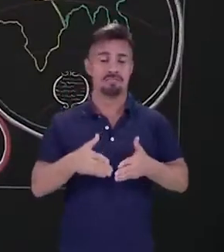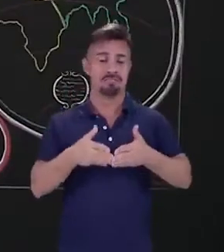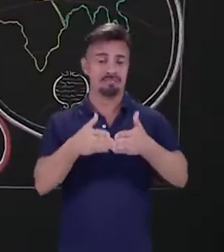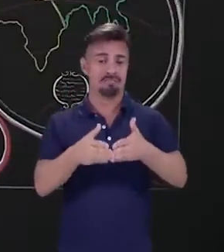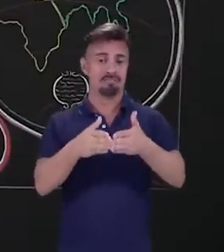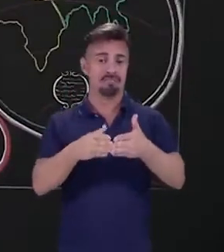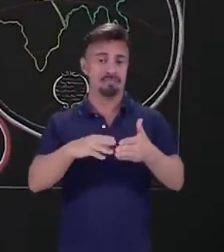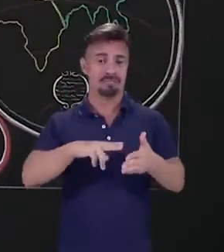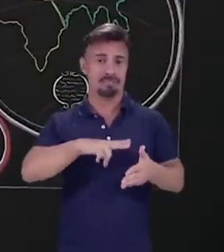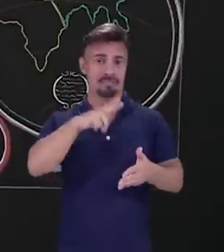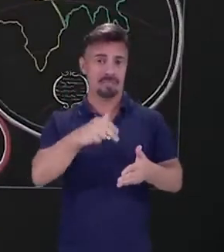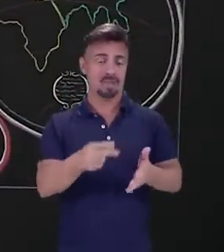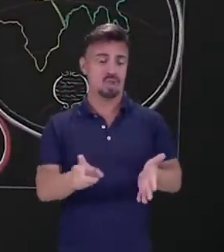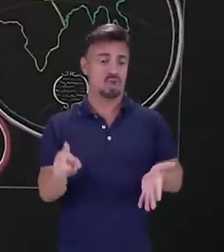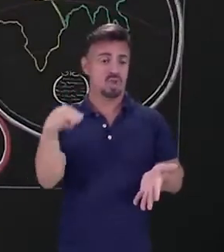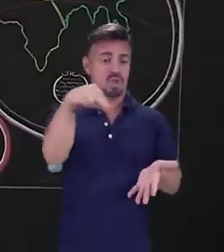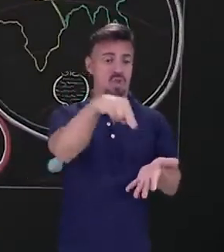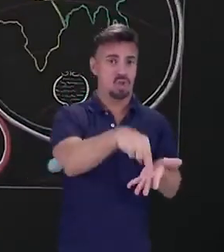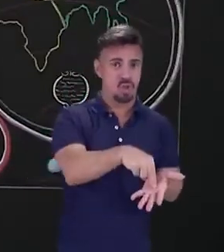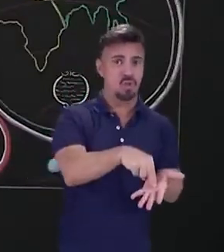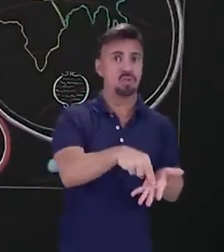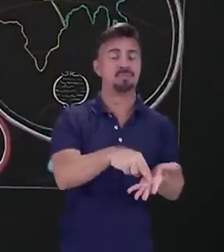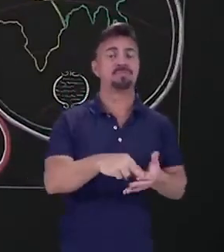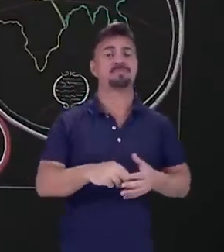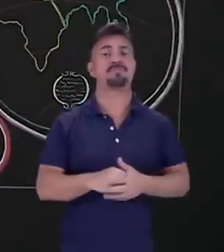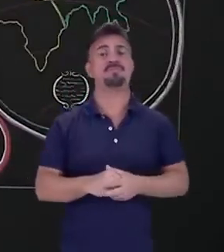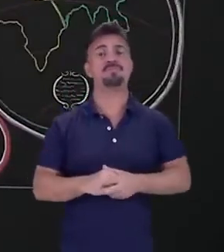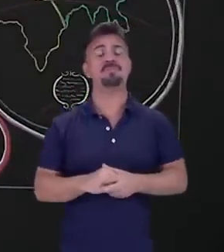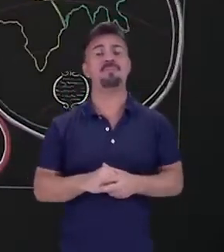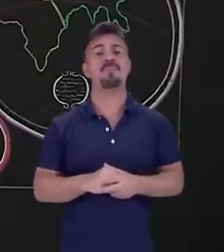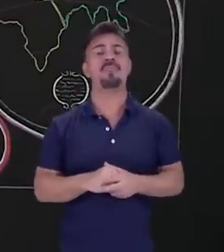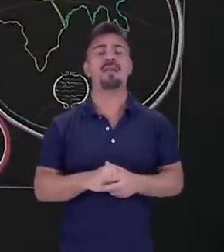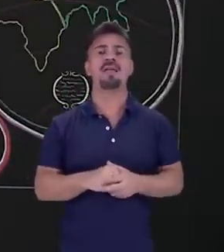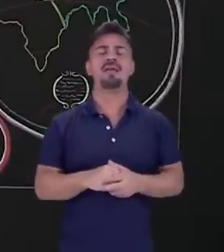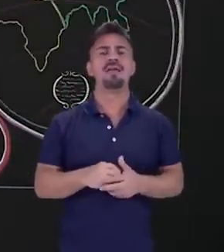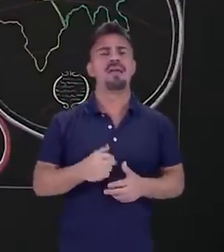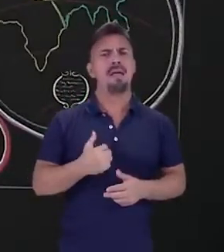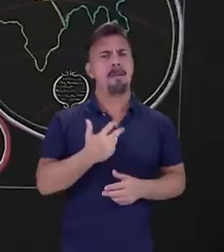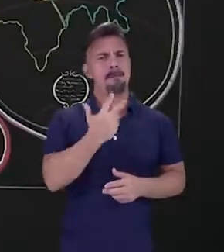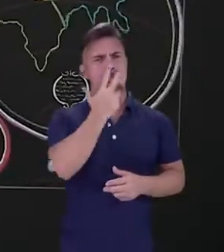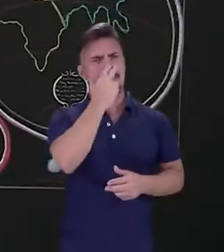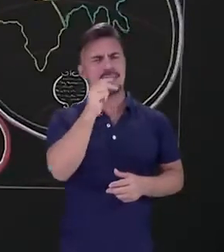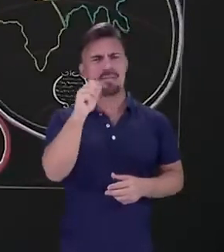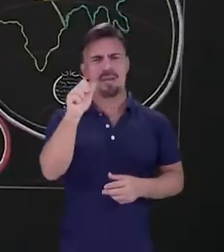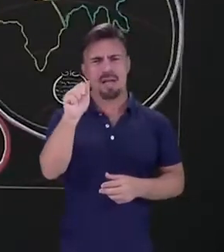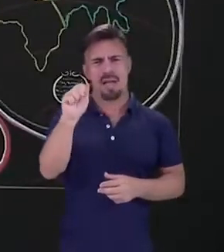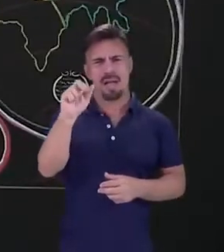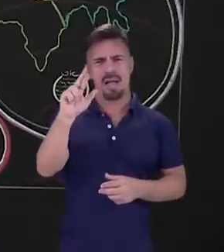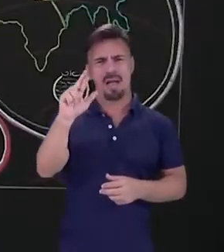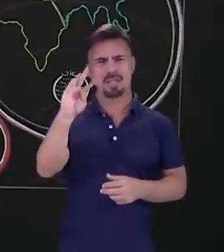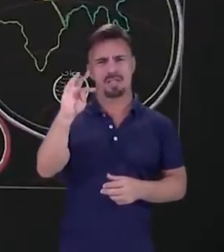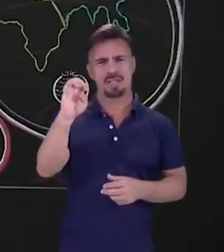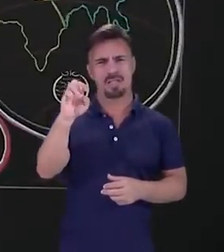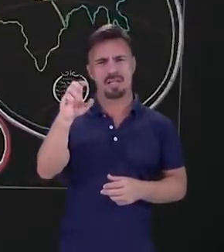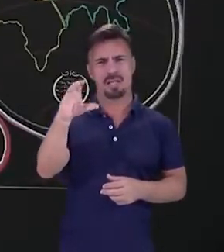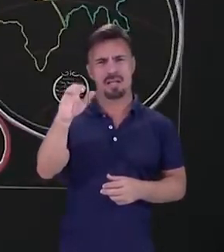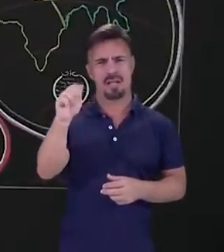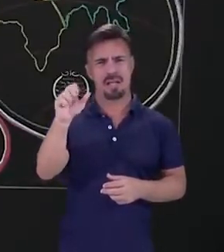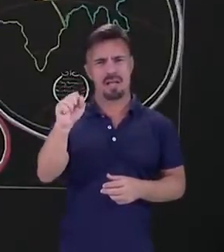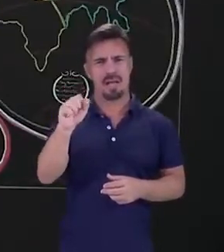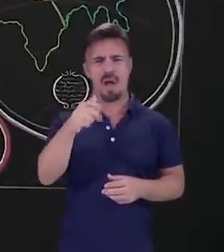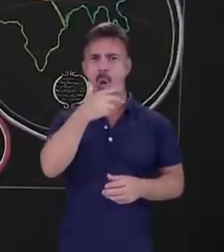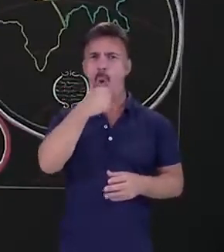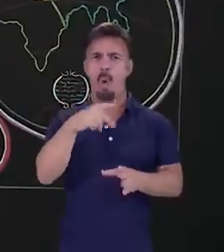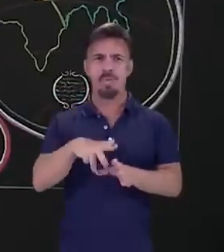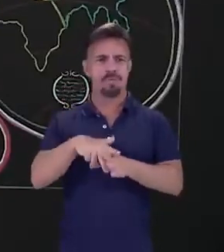espanhóis chegaram nos astecas, na cidade de Tenochtitlan, eles achavam, os astecas, que aquele homem que portava em cima de